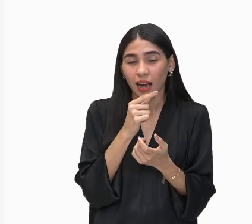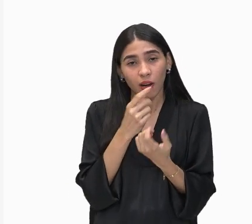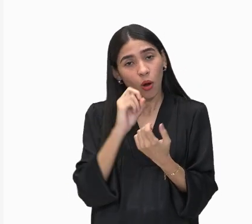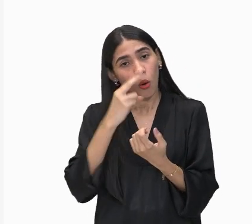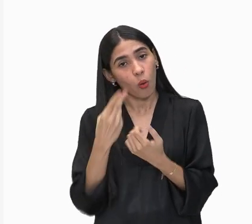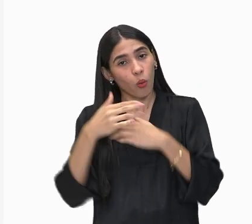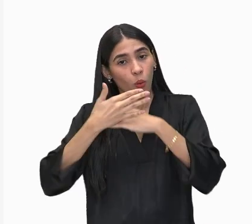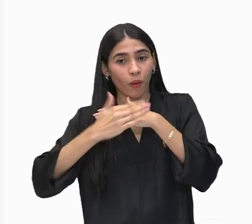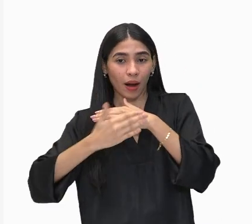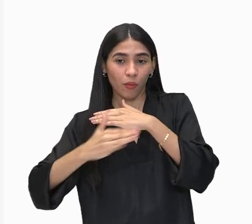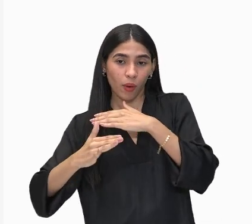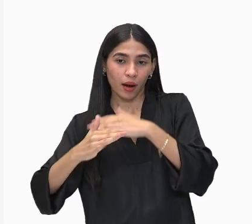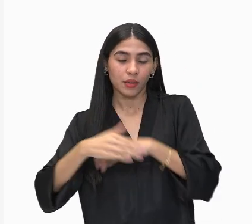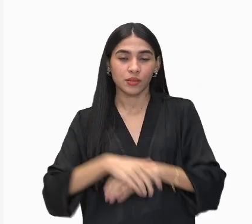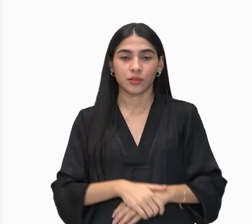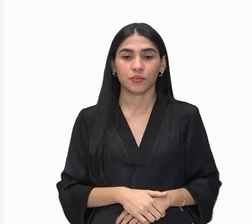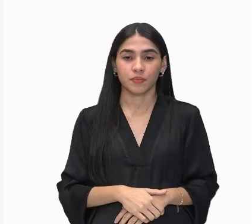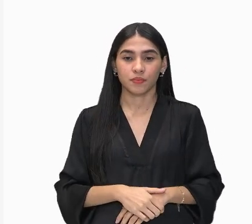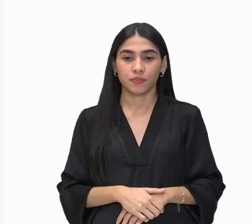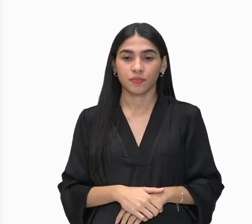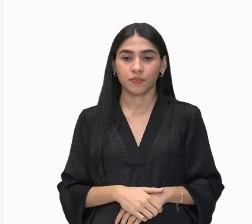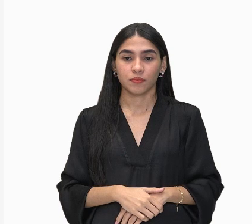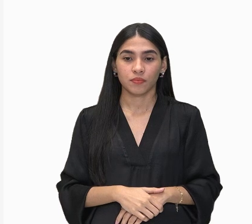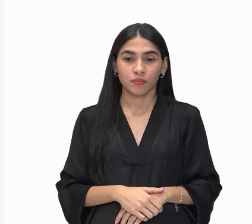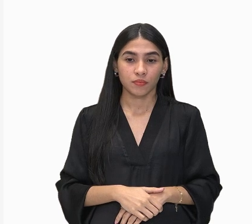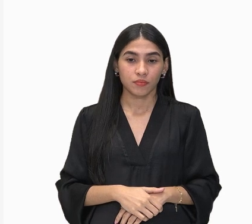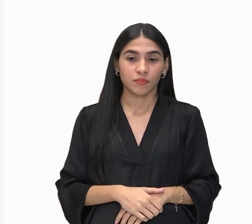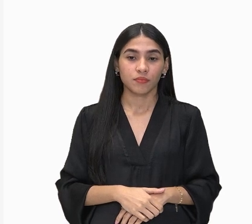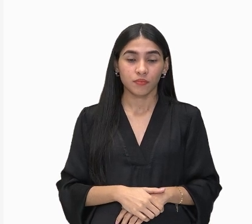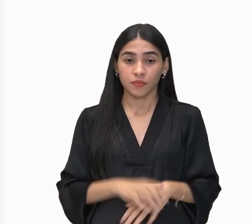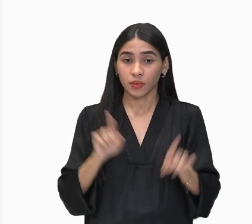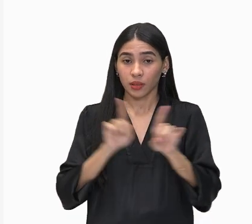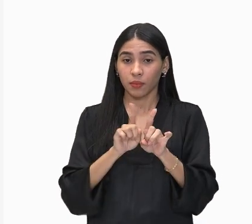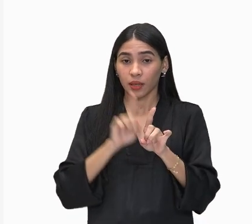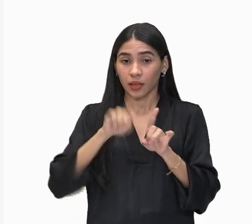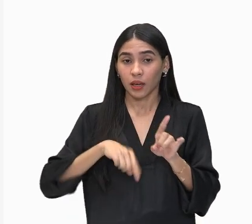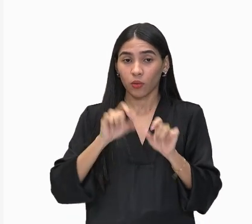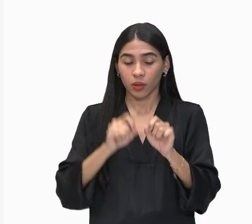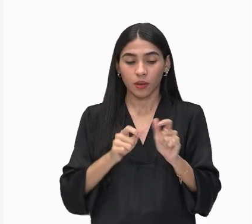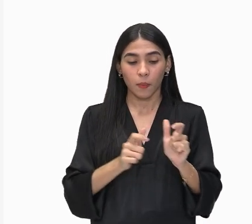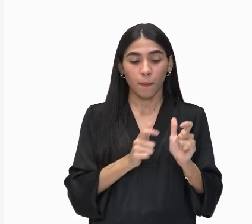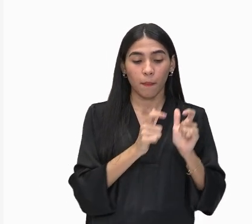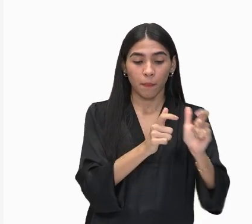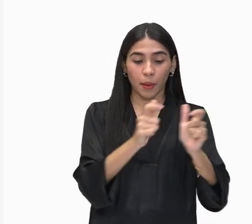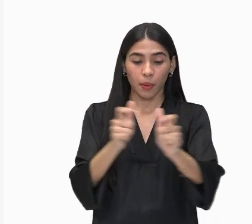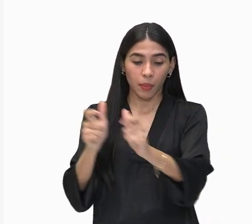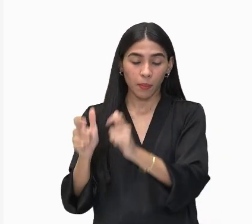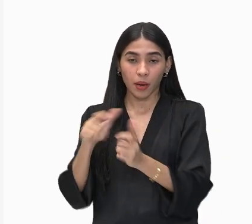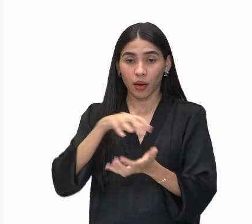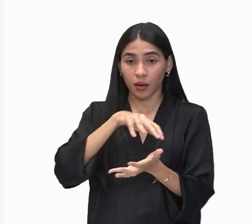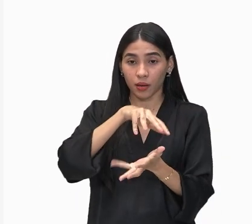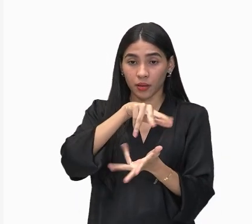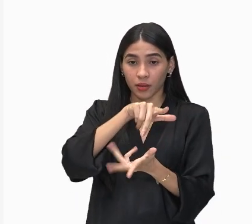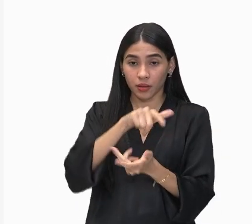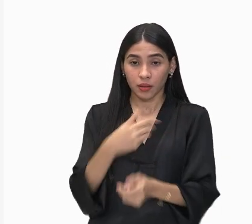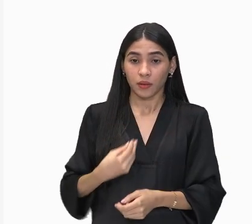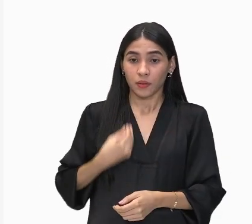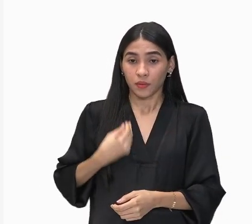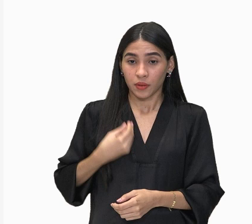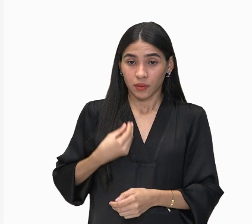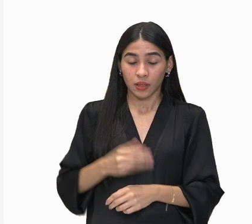grupo anterior, que é o grupo dos anfíbios. E são amplamente distribuídas pelo planeta, habitando